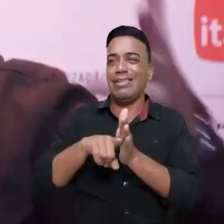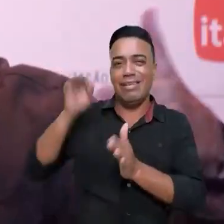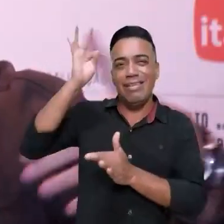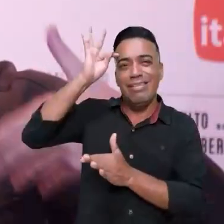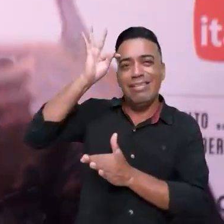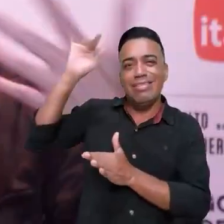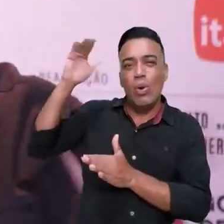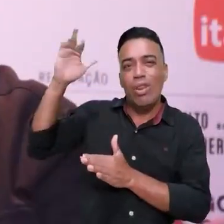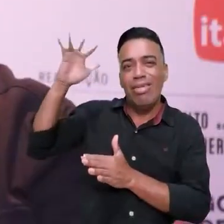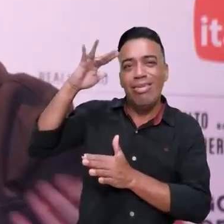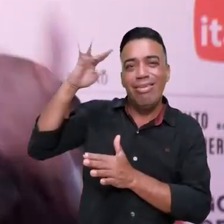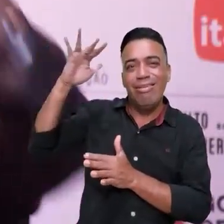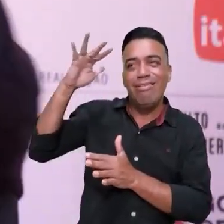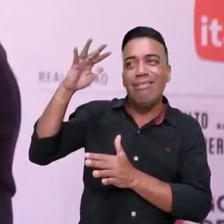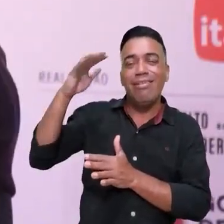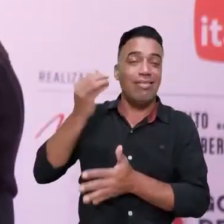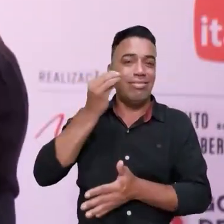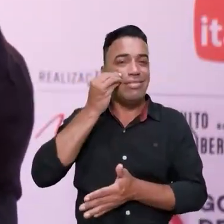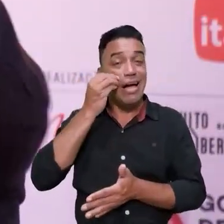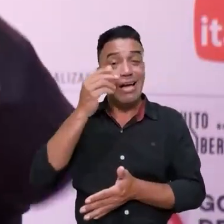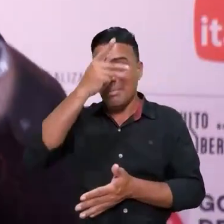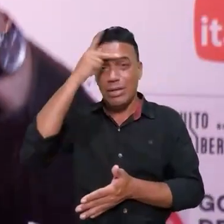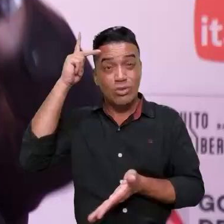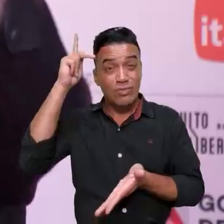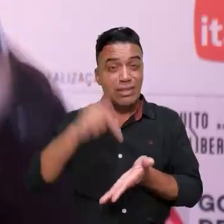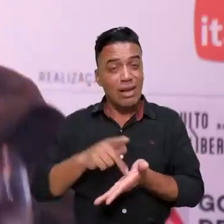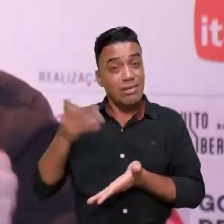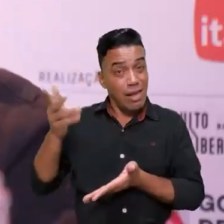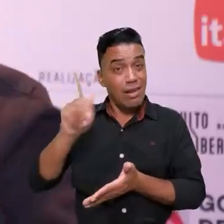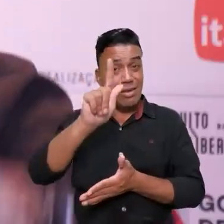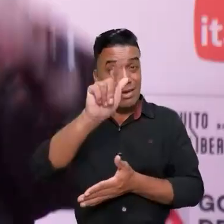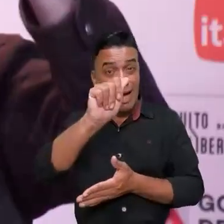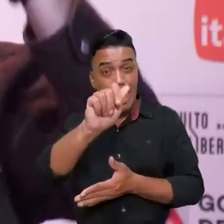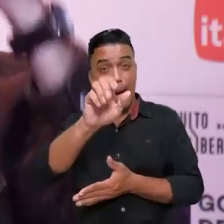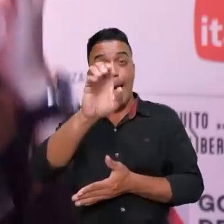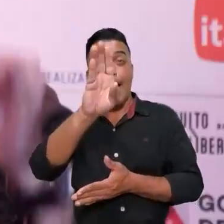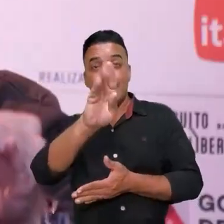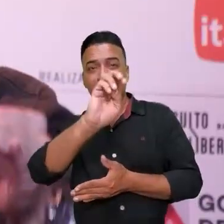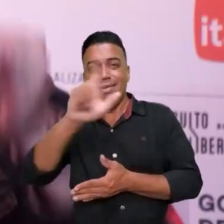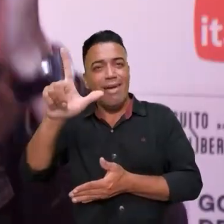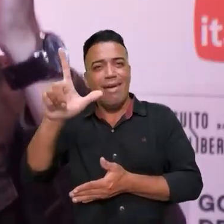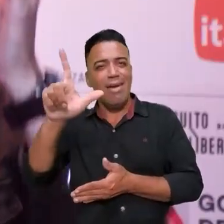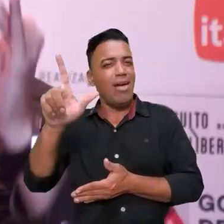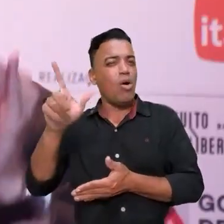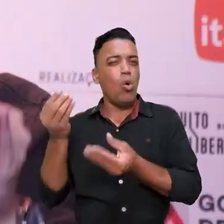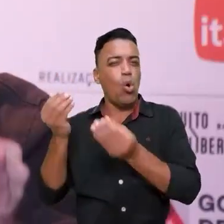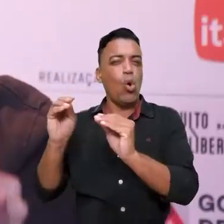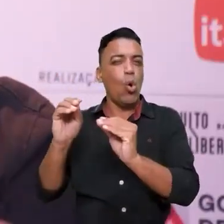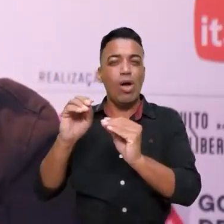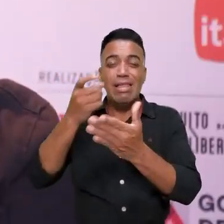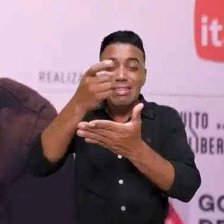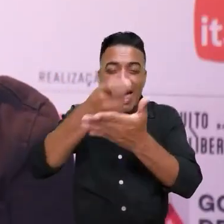teorias e tentar ser gente de verdade. E Gabriel trouxe isso para o filme brilhantemente. não foi para casa com nenhuma linha de texto